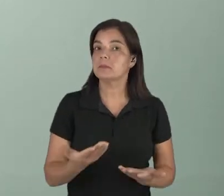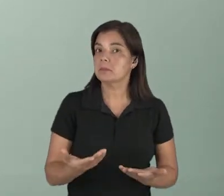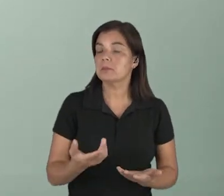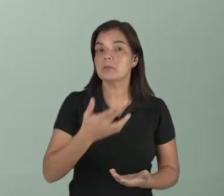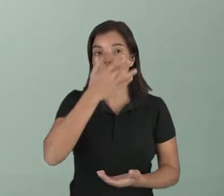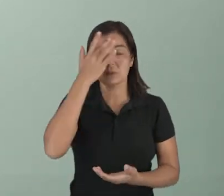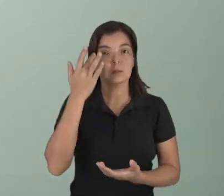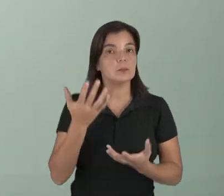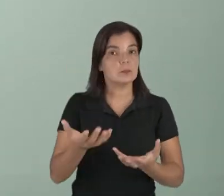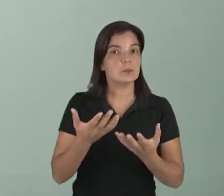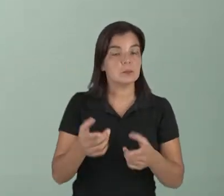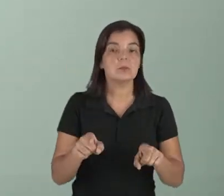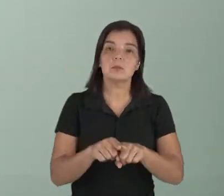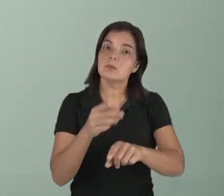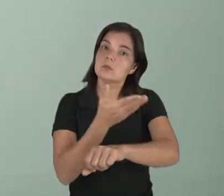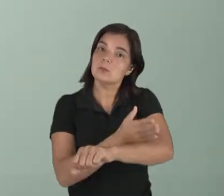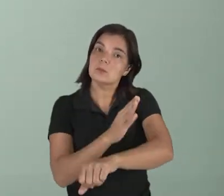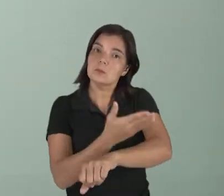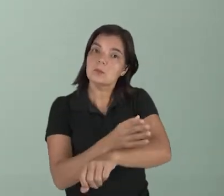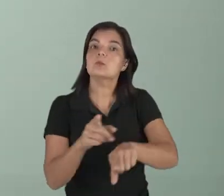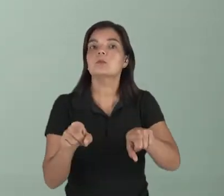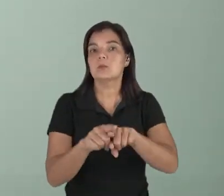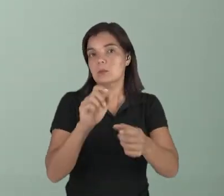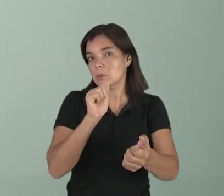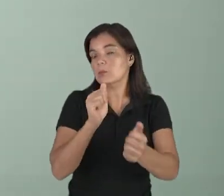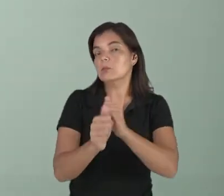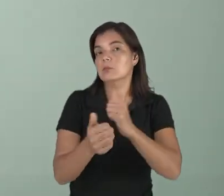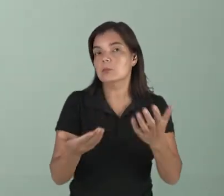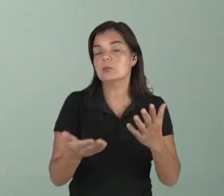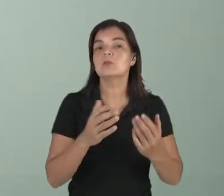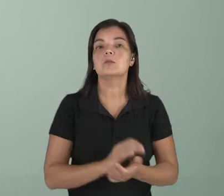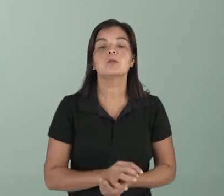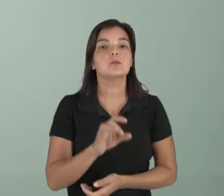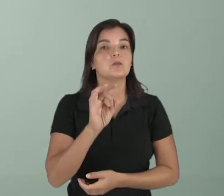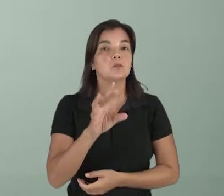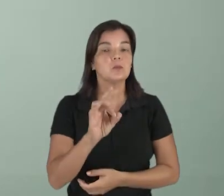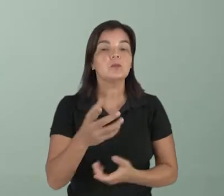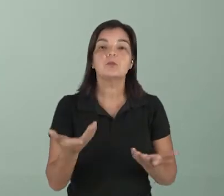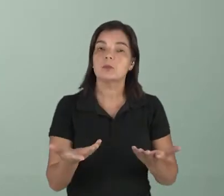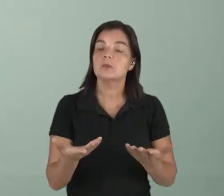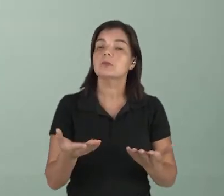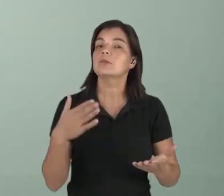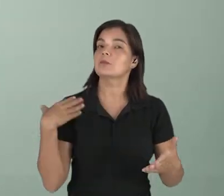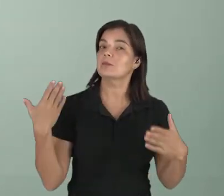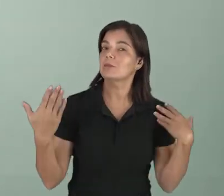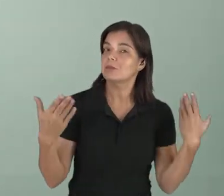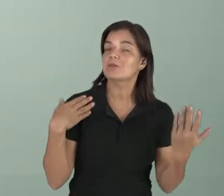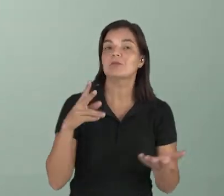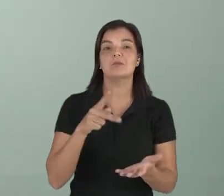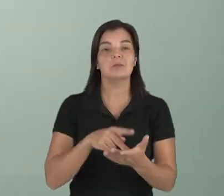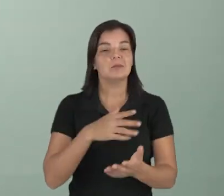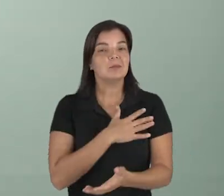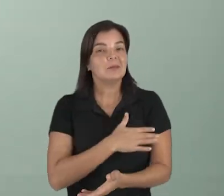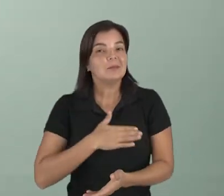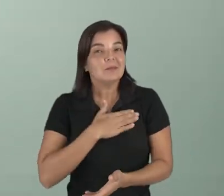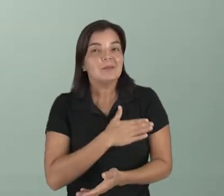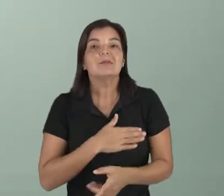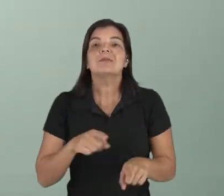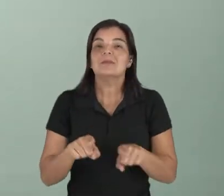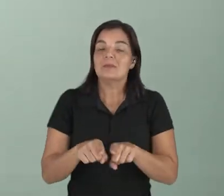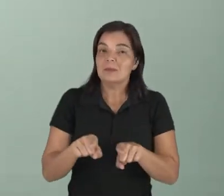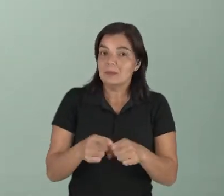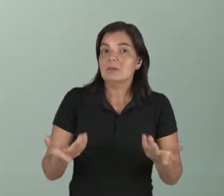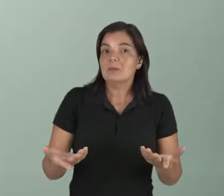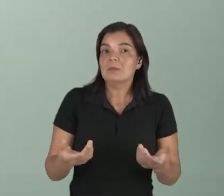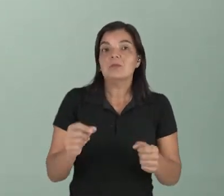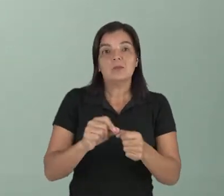que as pessoas querem ao praticar uma atividade, né? Praticar esse esporte. Elas só querem o divertimento mesmo, sentir aquela sensação de prazer de